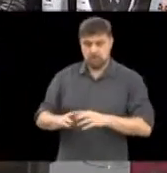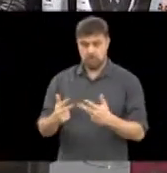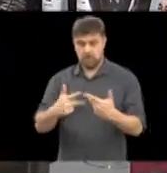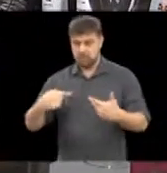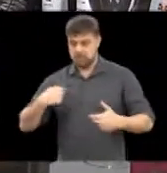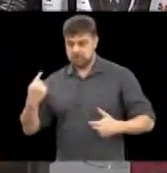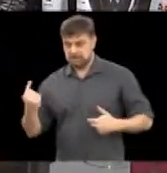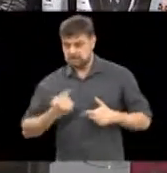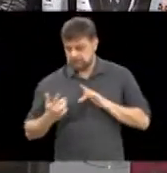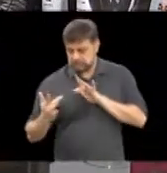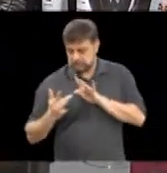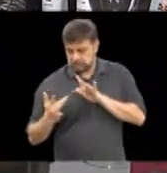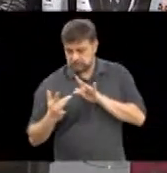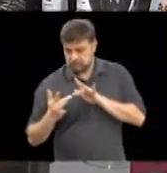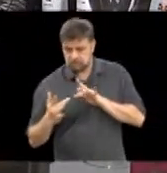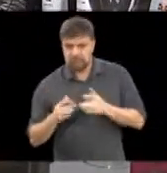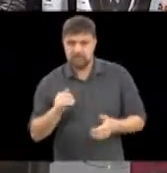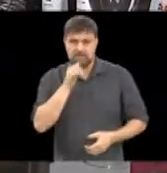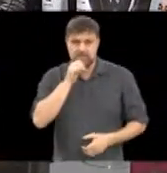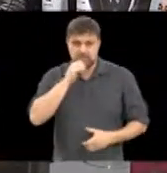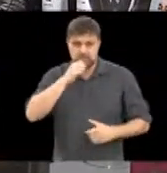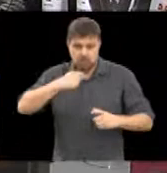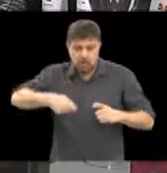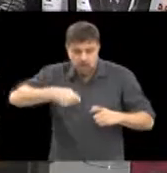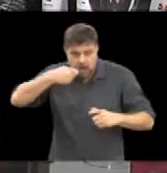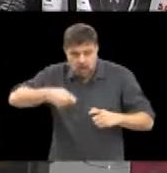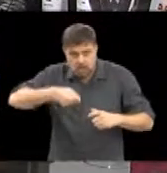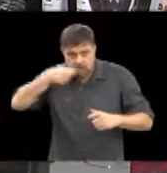que a gente pode estar tendo em alimento,